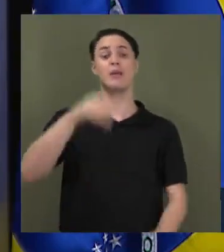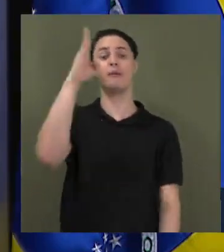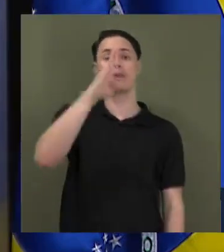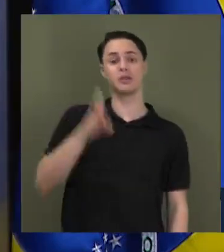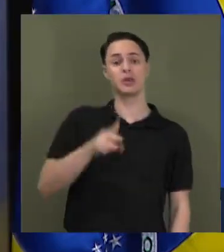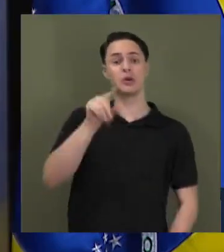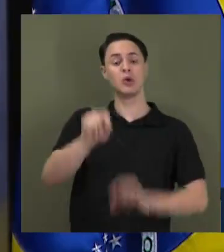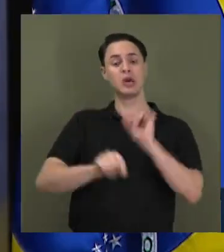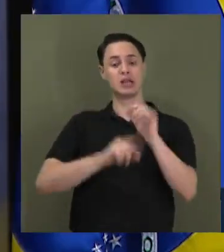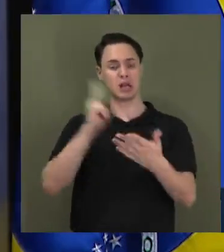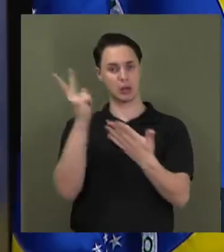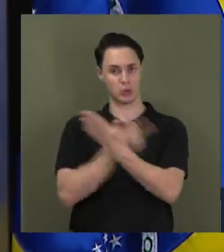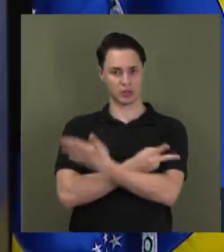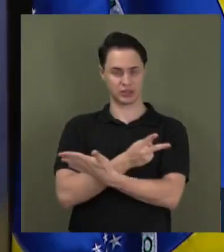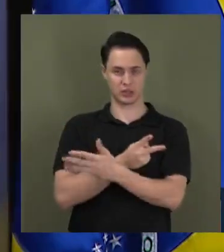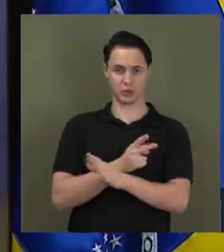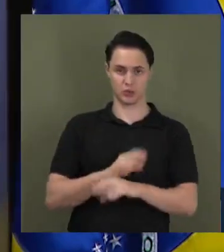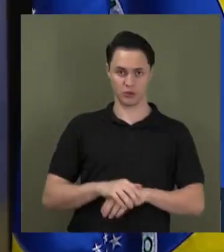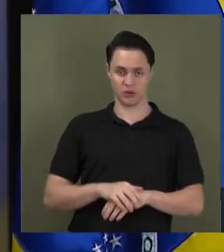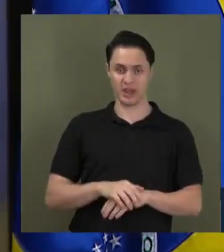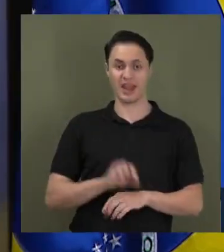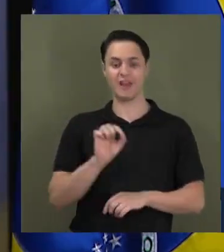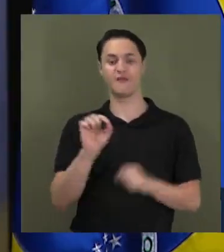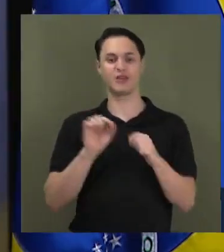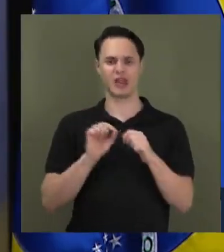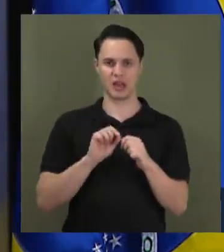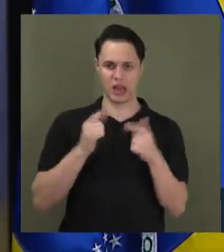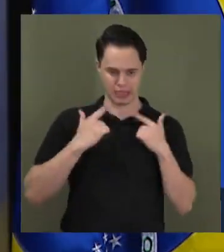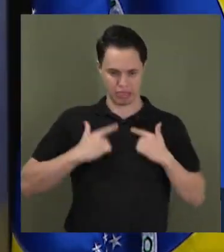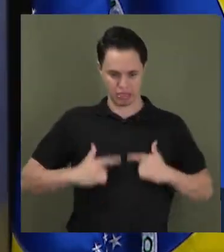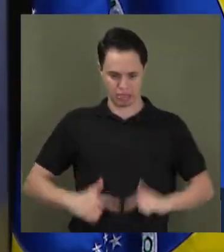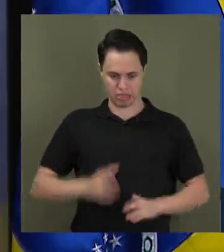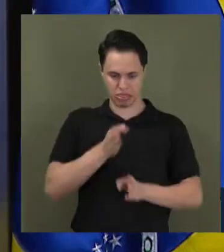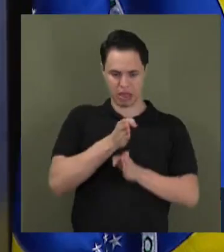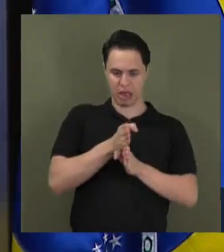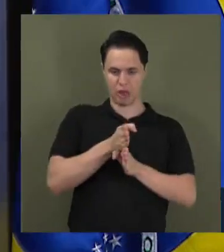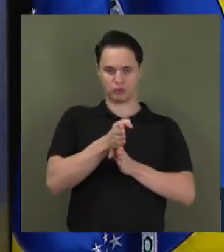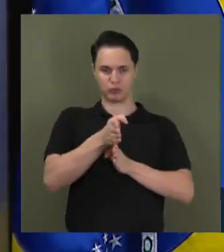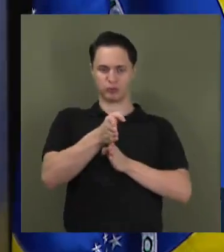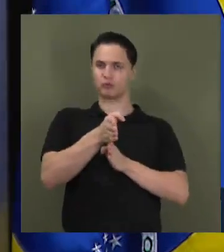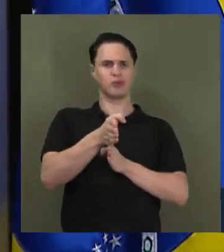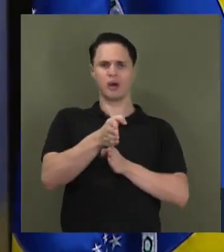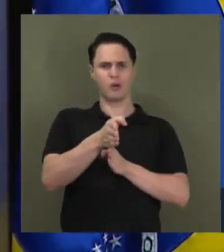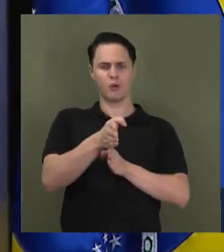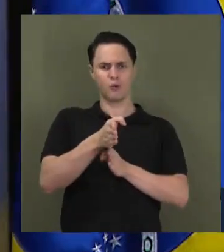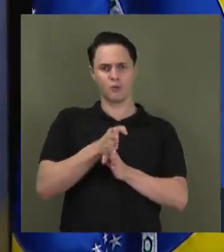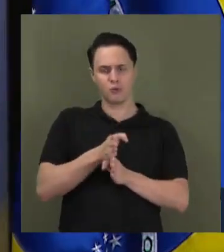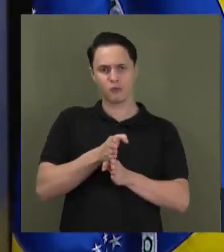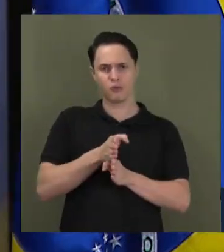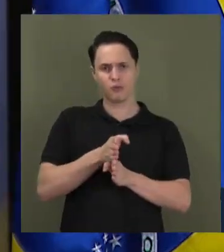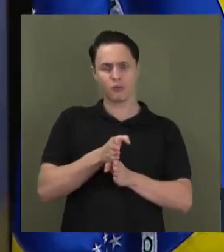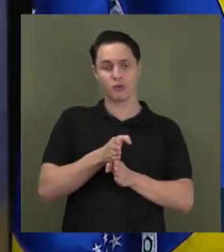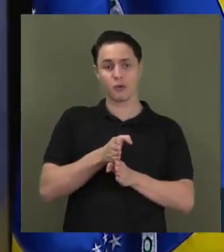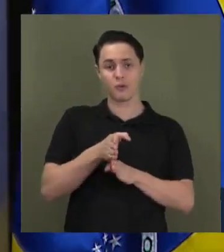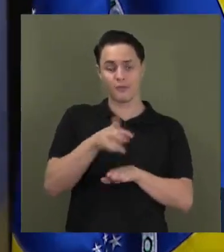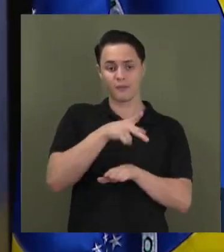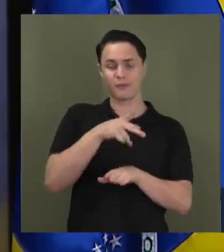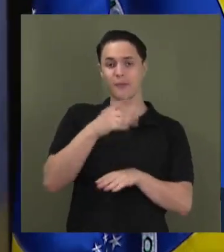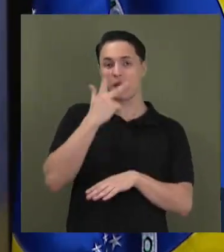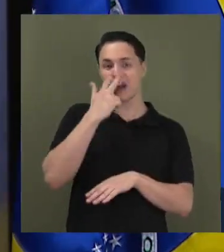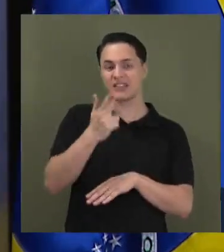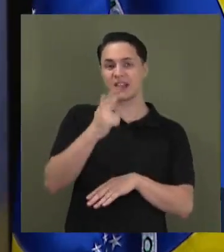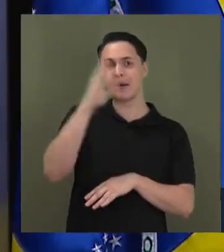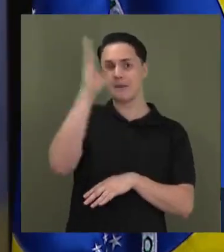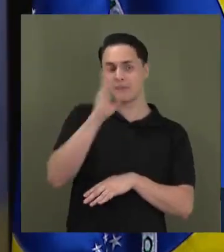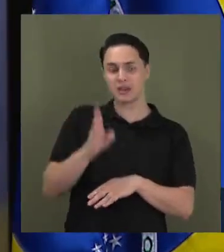sem optar simplesmente pela neutralidade, nosso país pode aplicar positivamente todos os